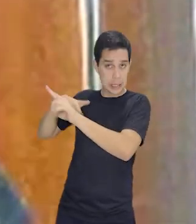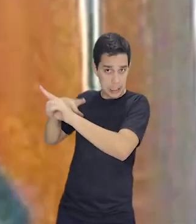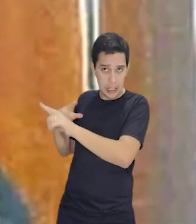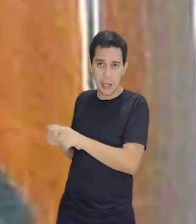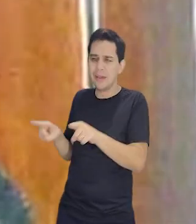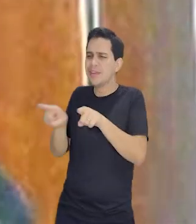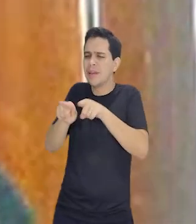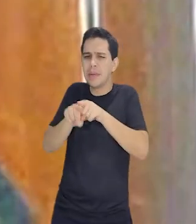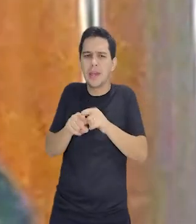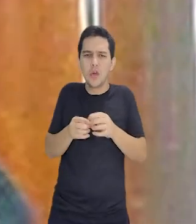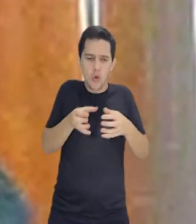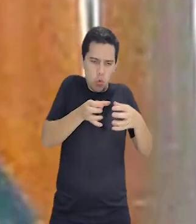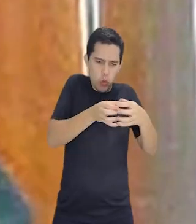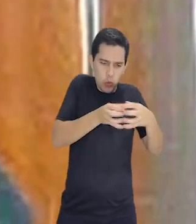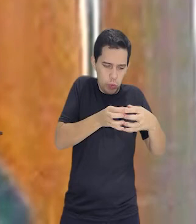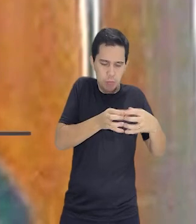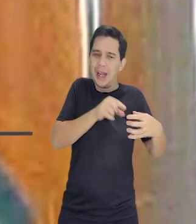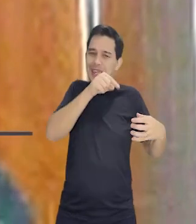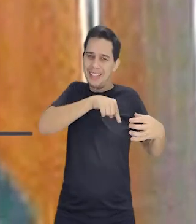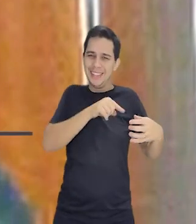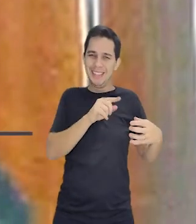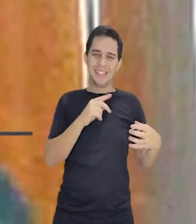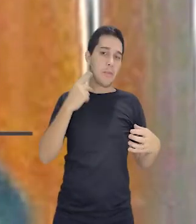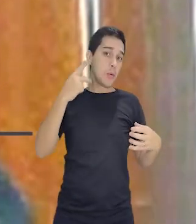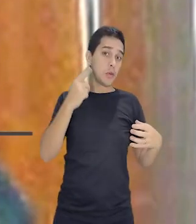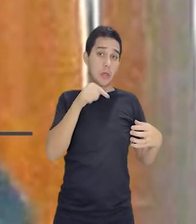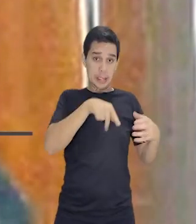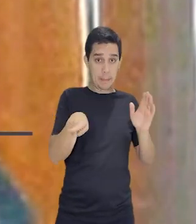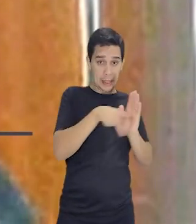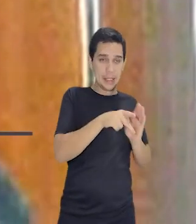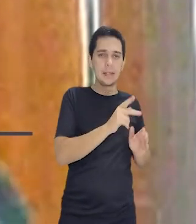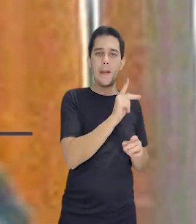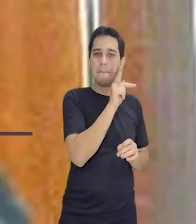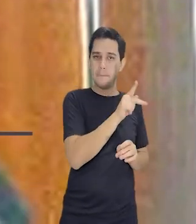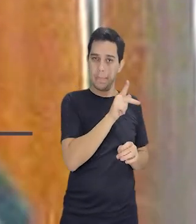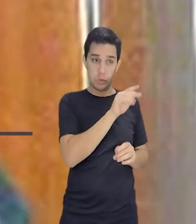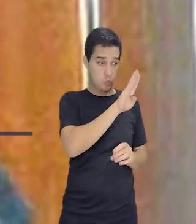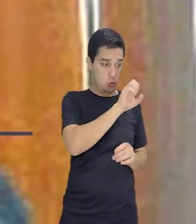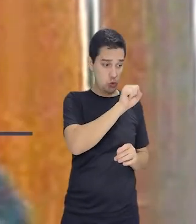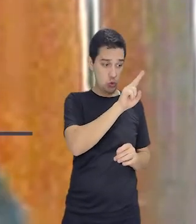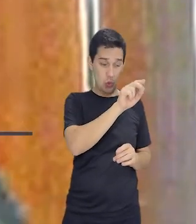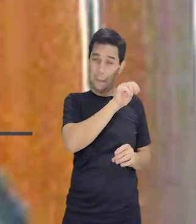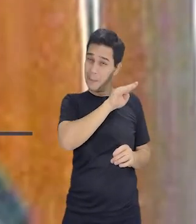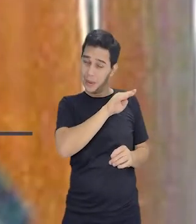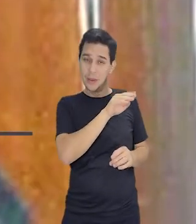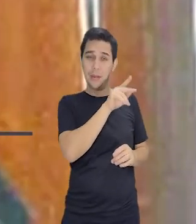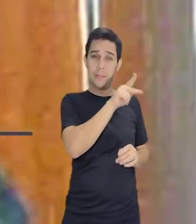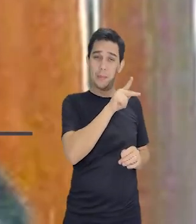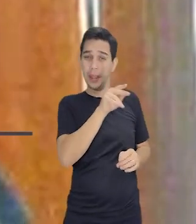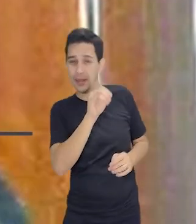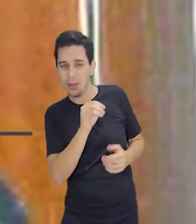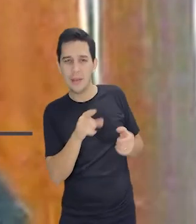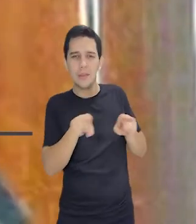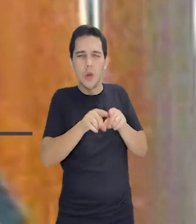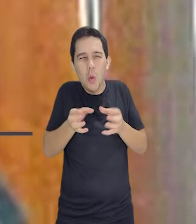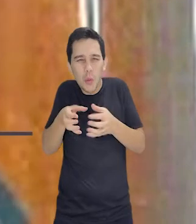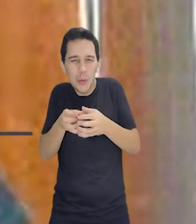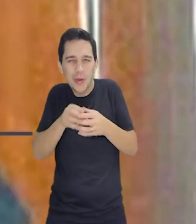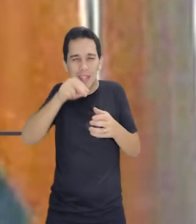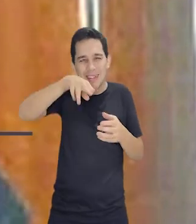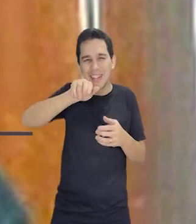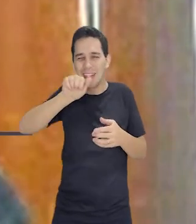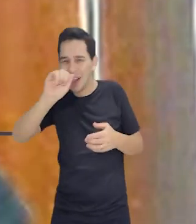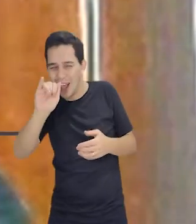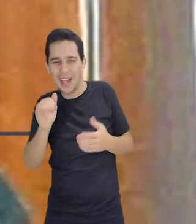nossa equipe de promotores assessores da SUB-PPI, representantes do NAITEM, representantes da ARC, também